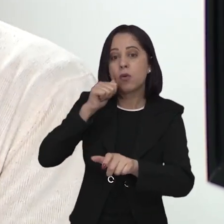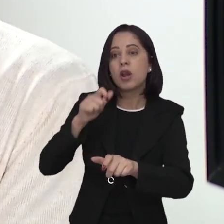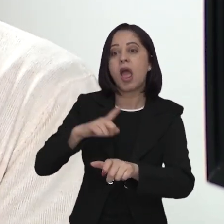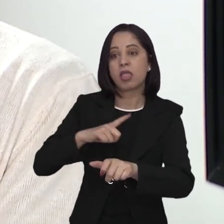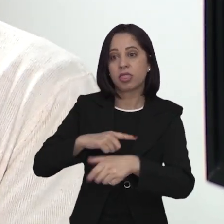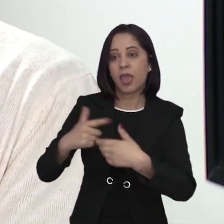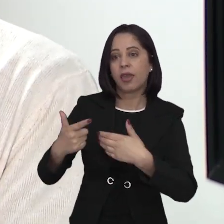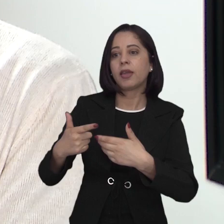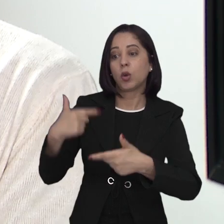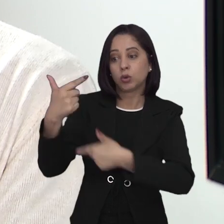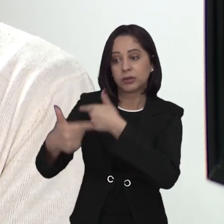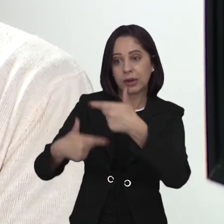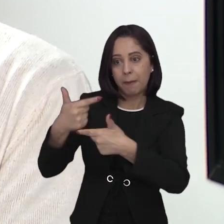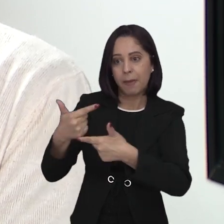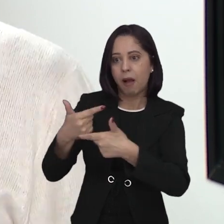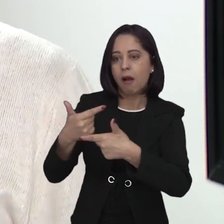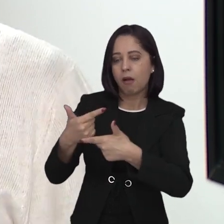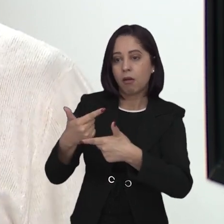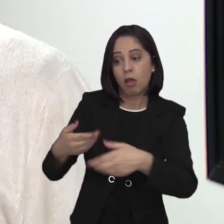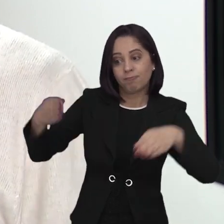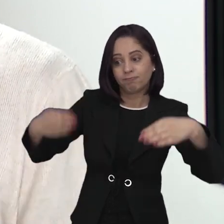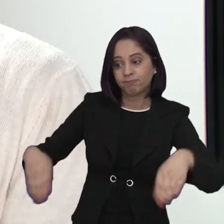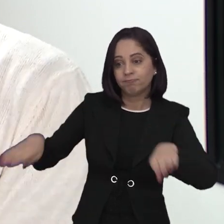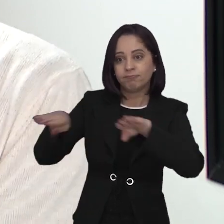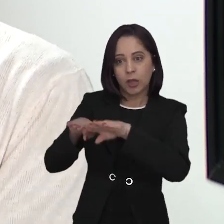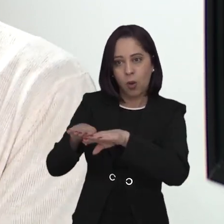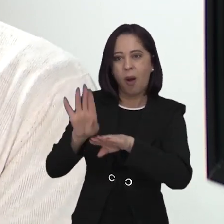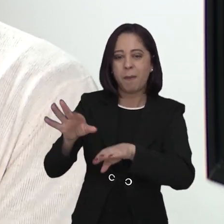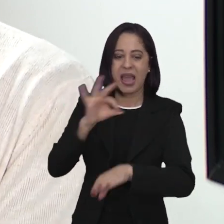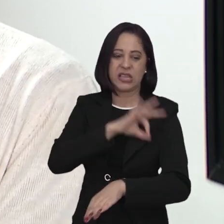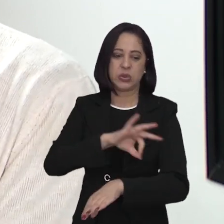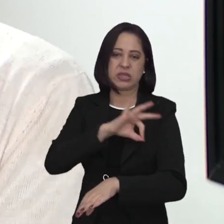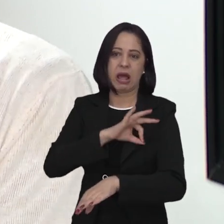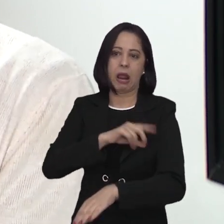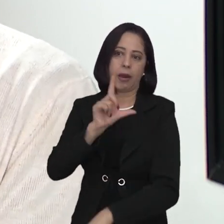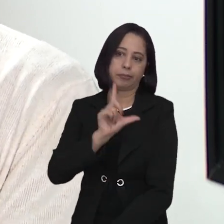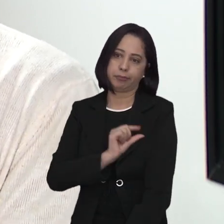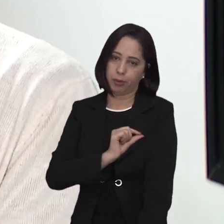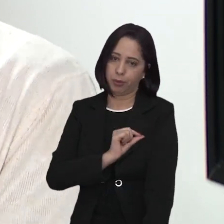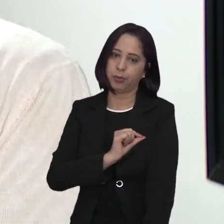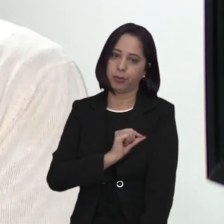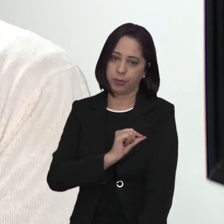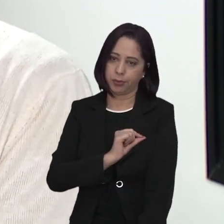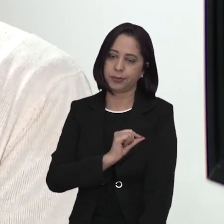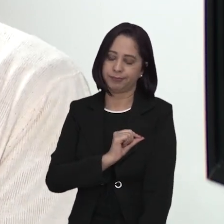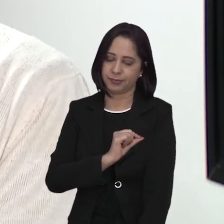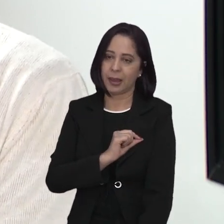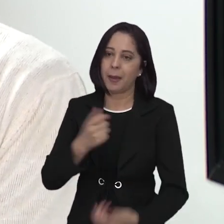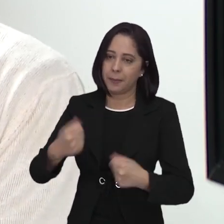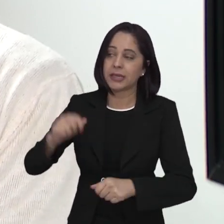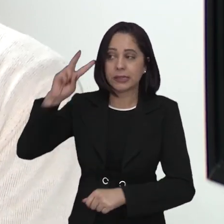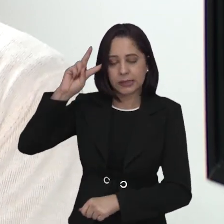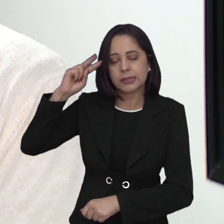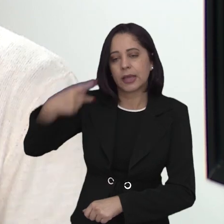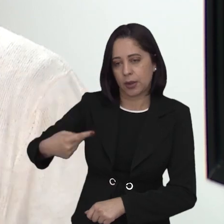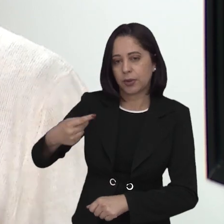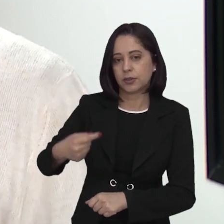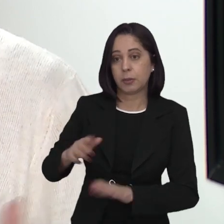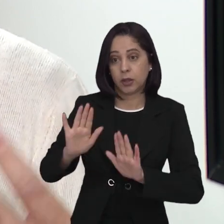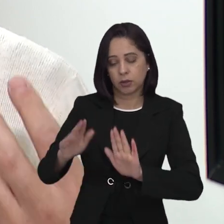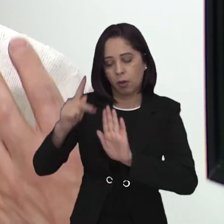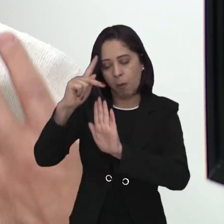e ainda ganham salários abaixo. Elas desempenham funções, né, na hierarquia, mas não têm um reconhecimento.